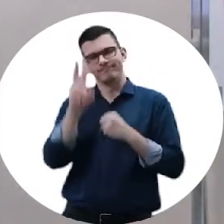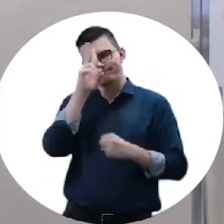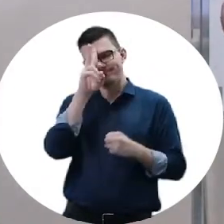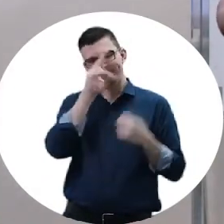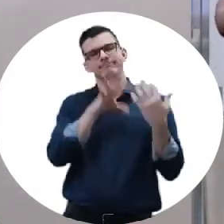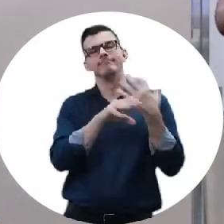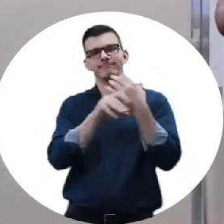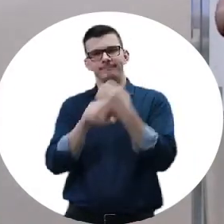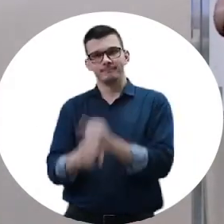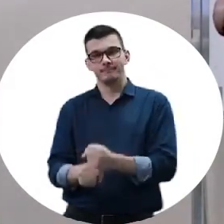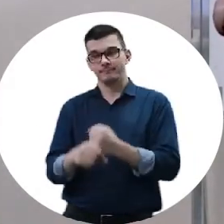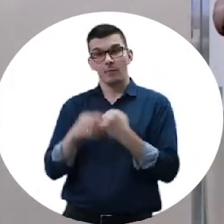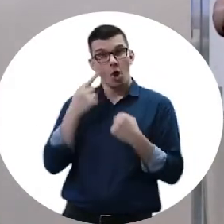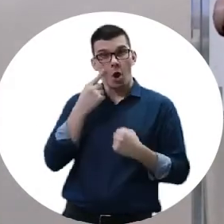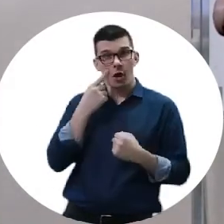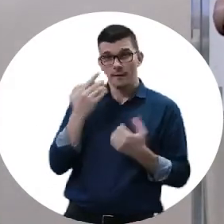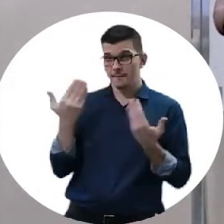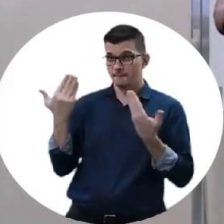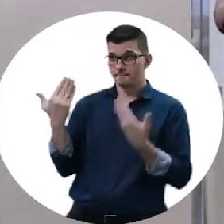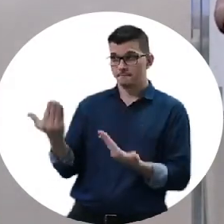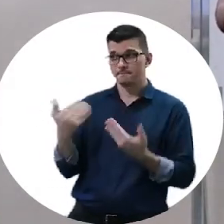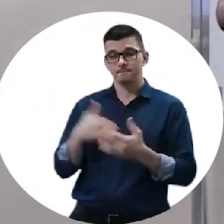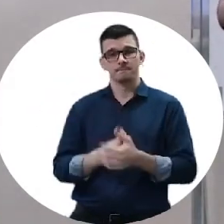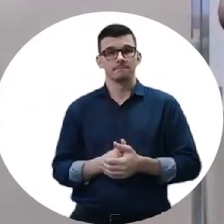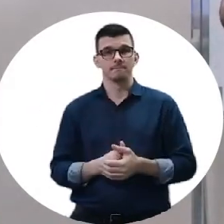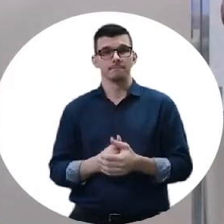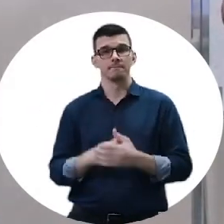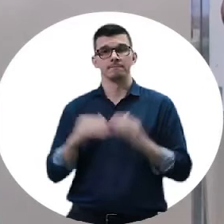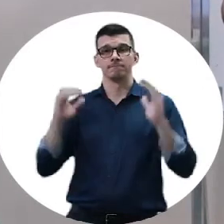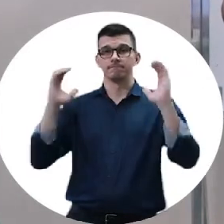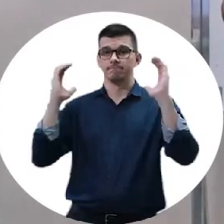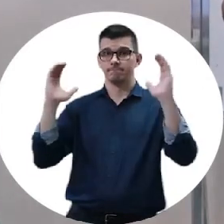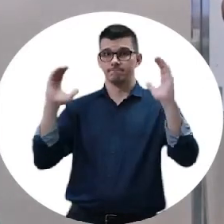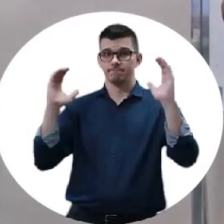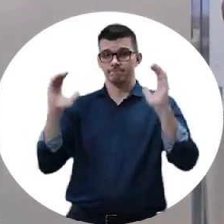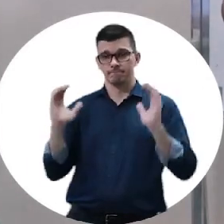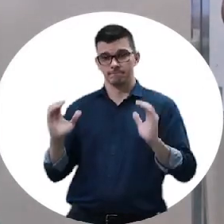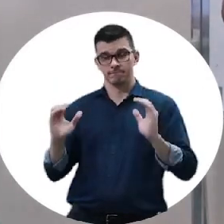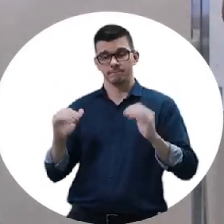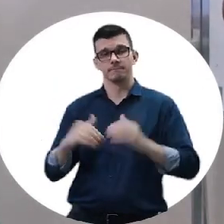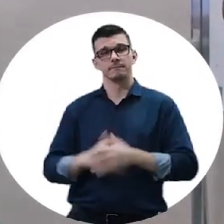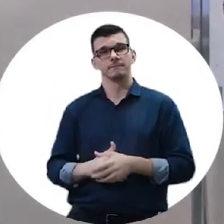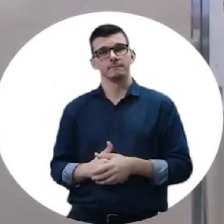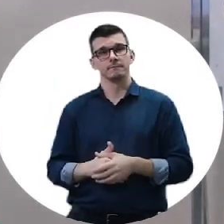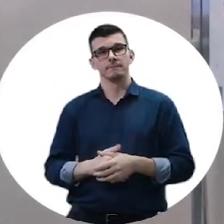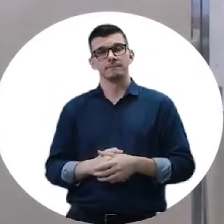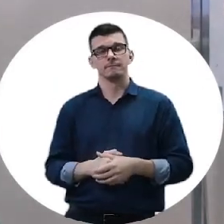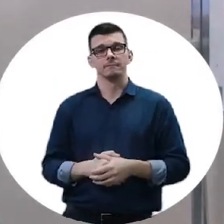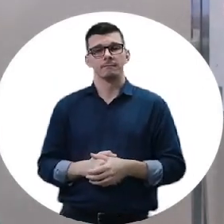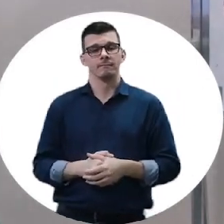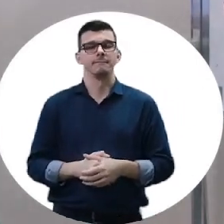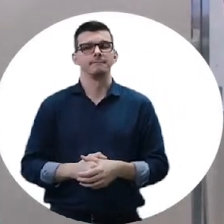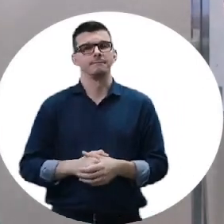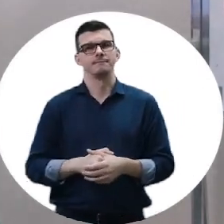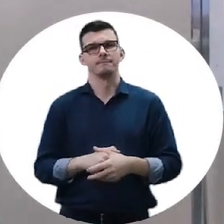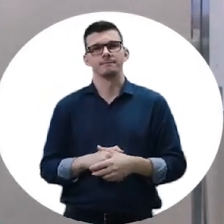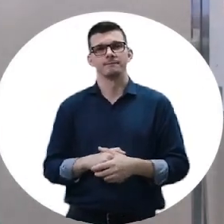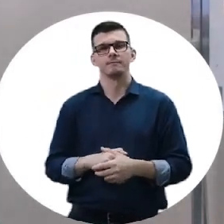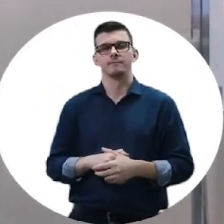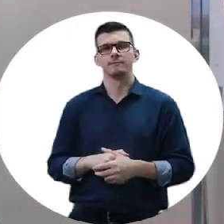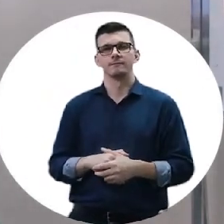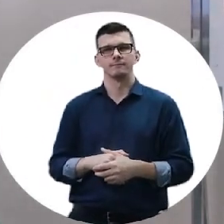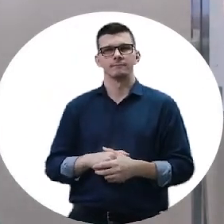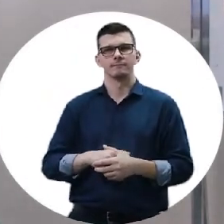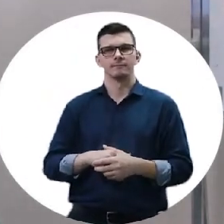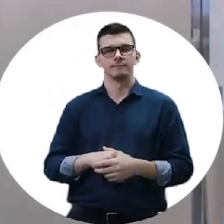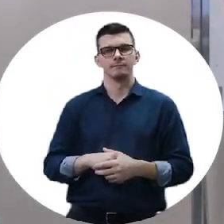ficar tração que B faz em A igual a massa de A vezes aceleração. Peso de B menos tração que